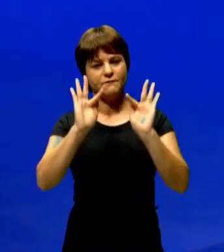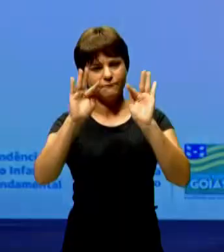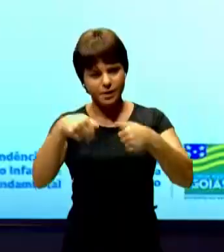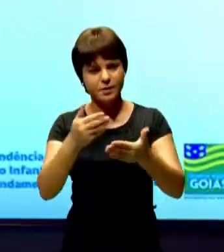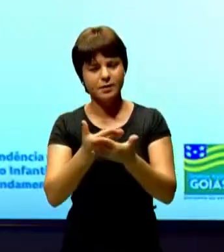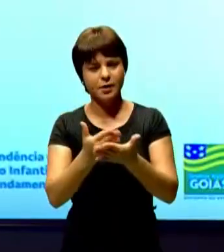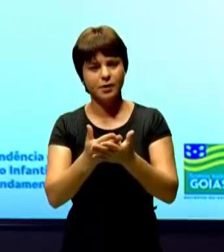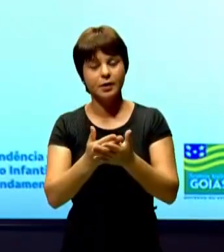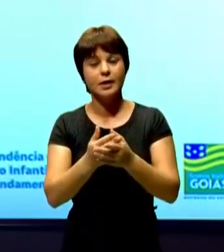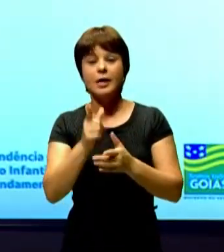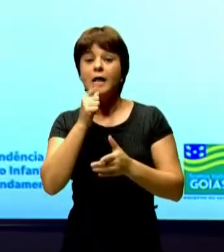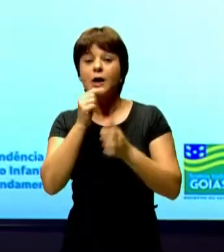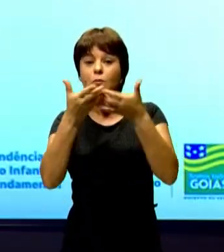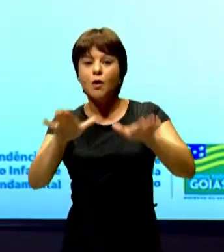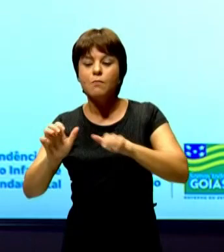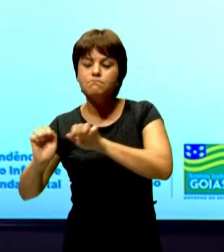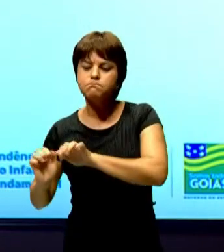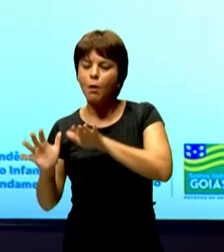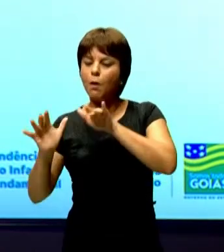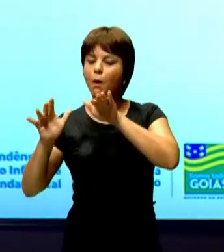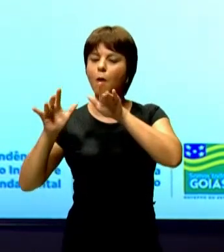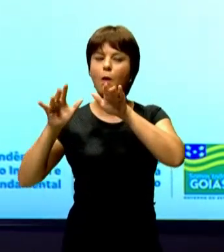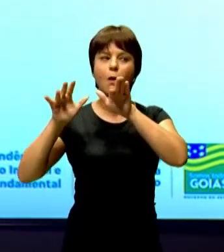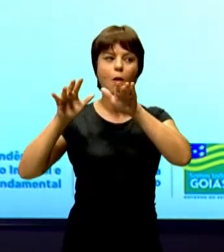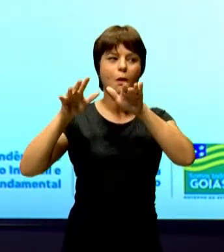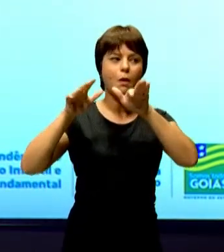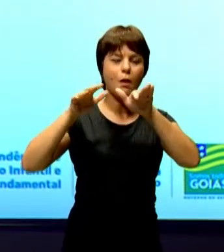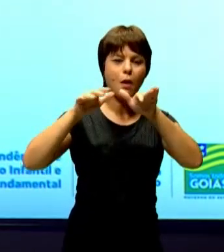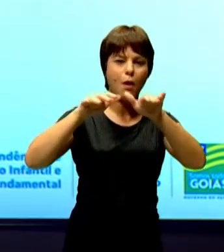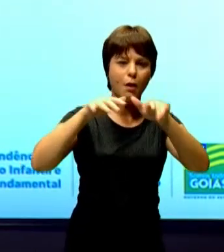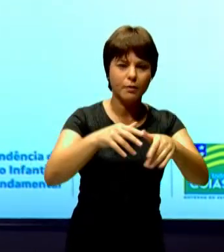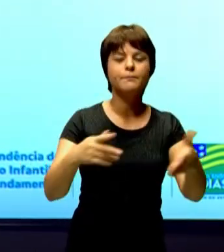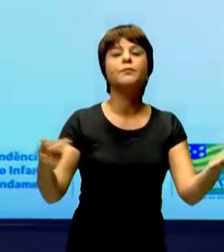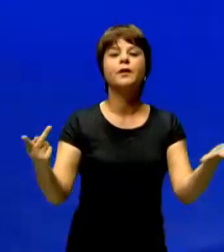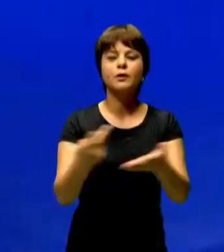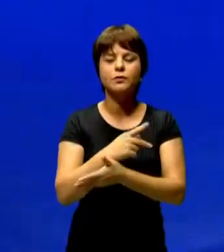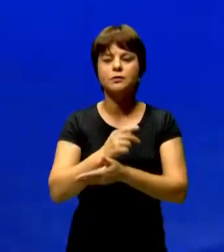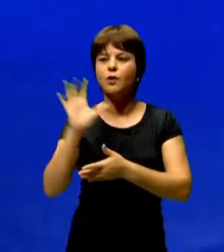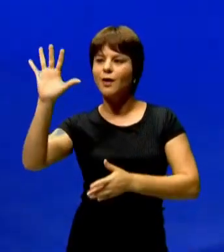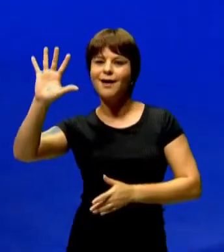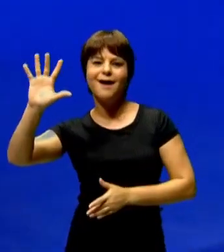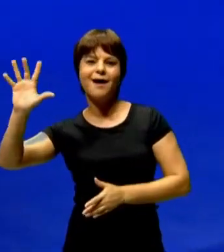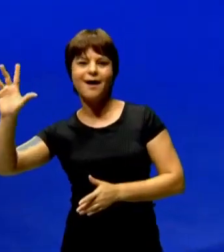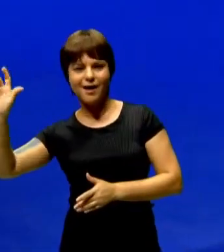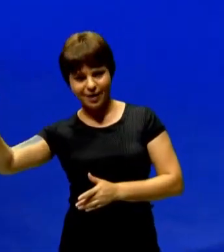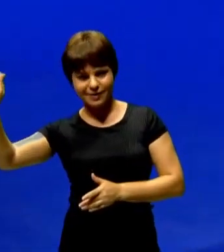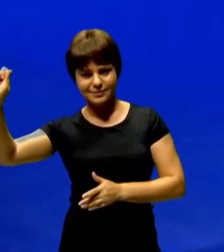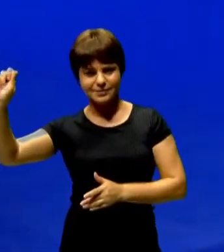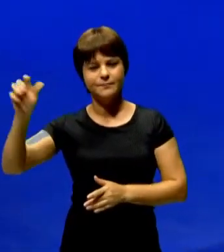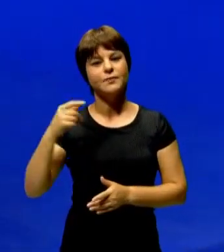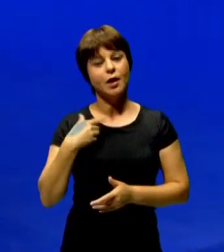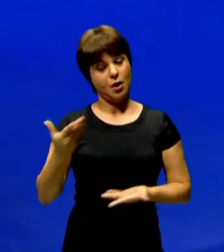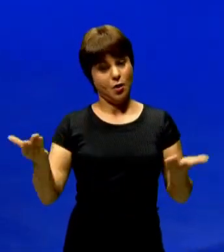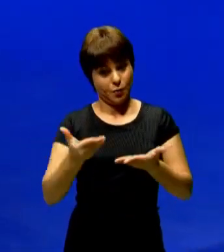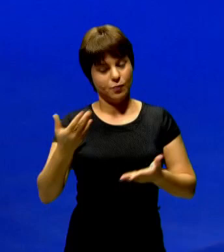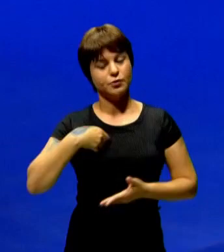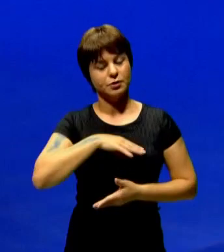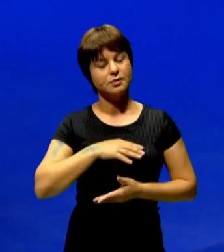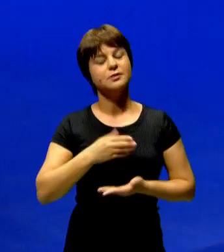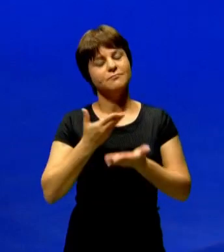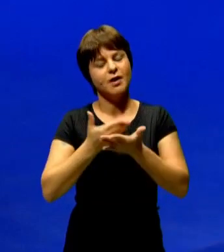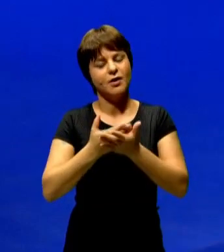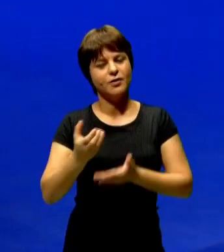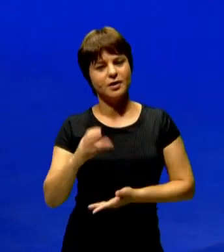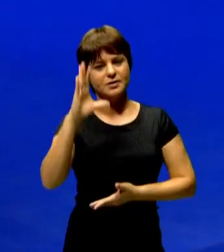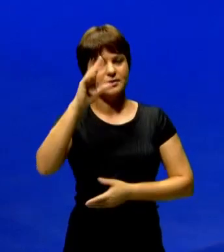relação aos tsunamis, que afetaram recentemente a região da Ásia. Hoje, nós tivemos essa aula de ciências